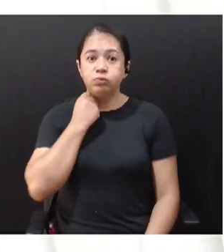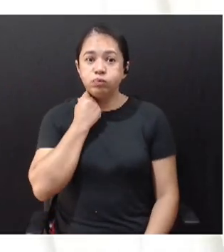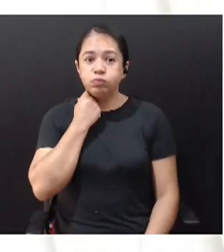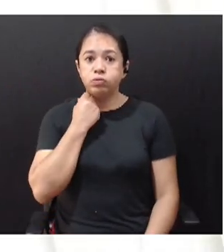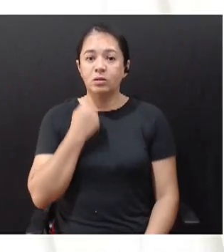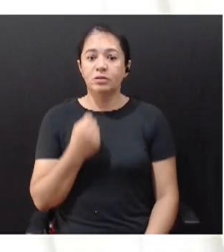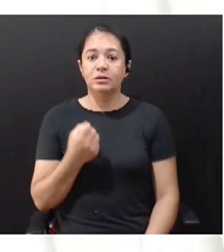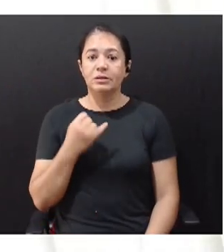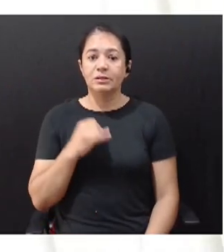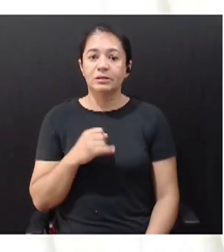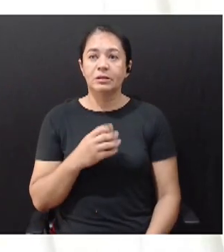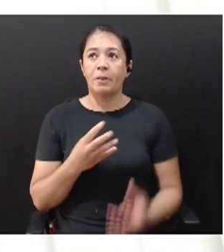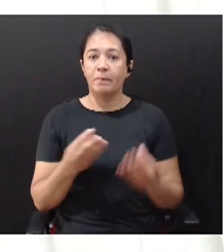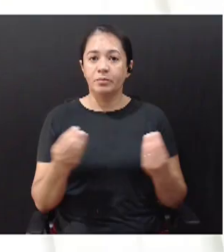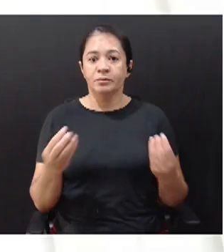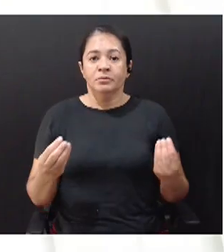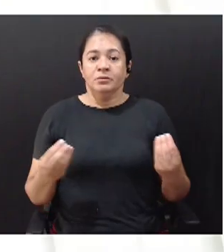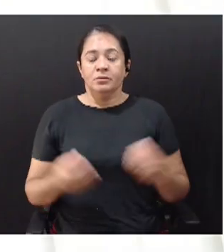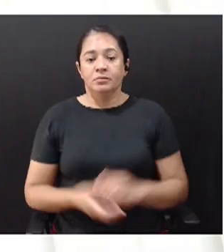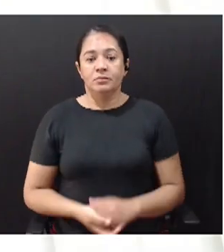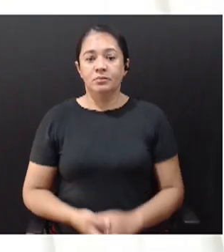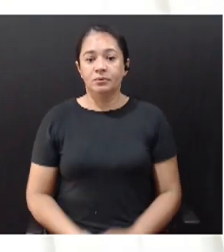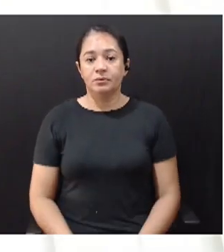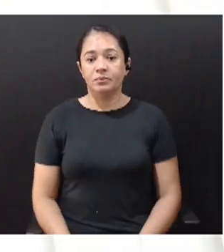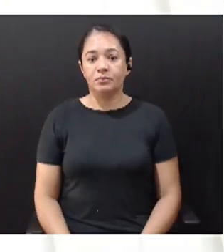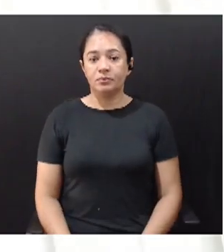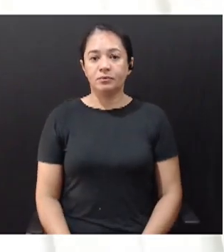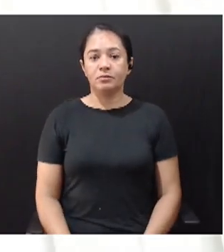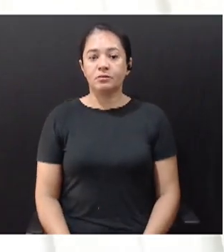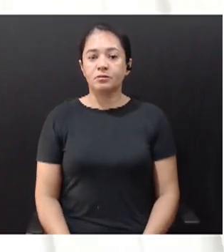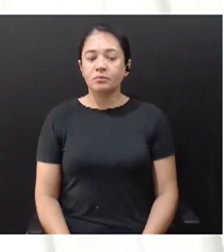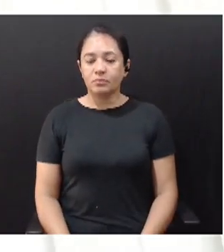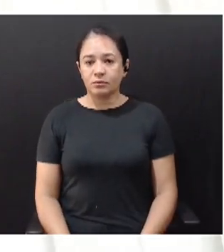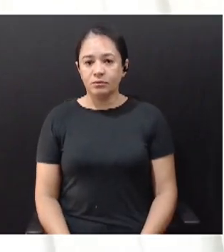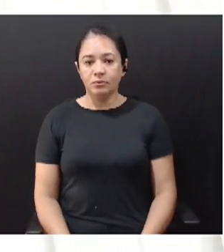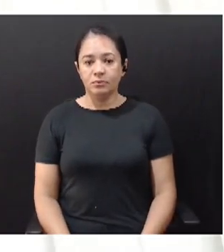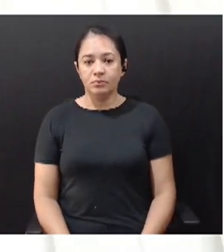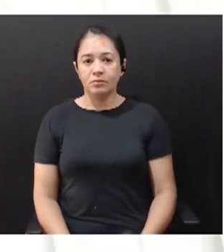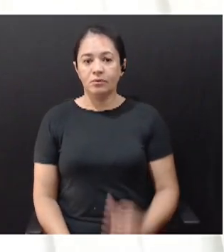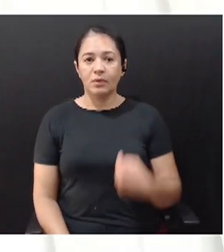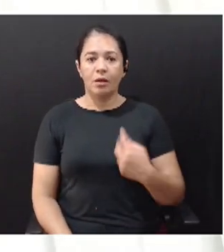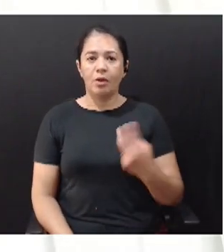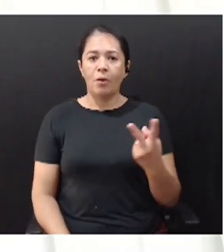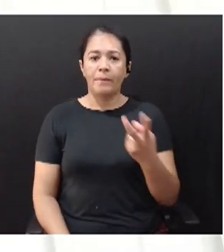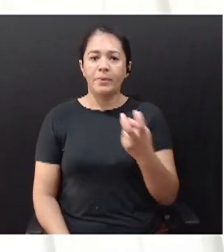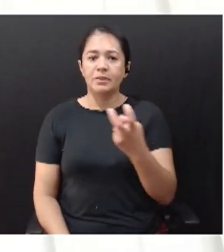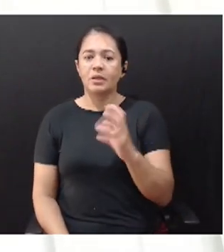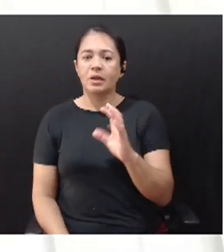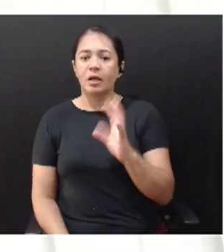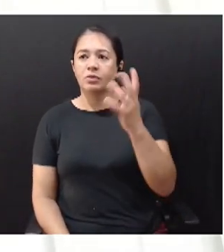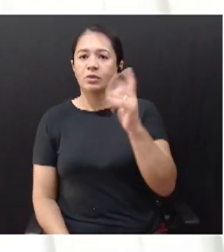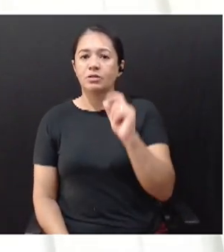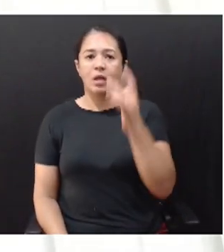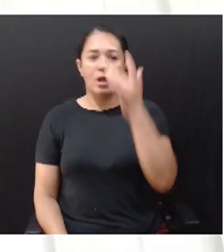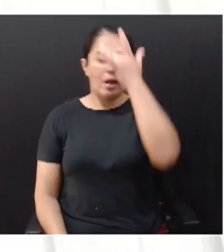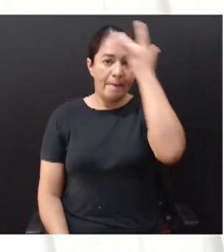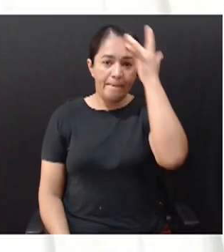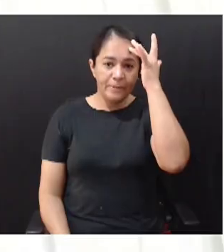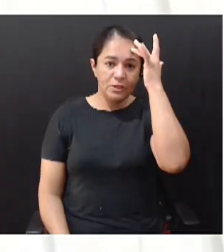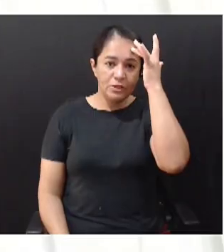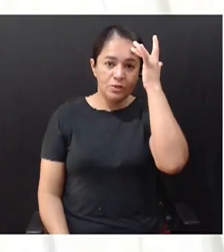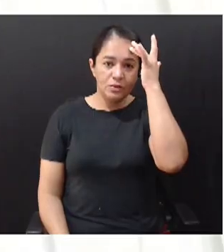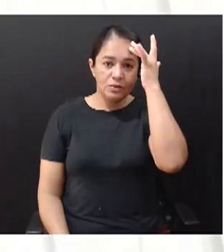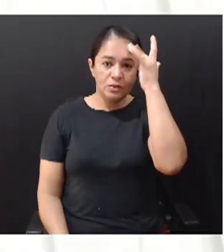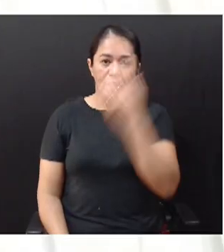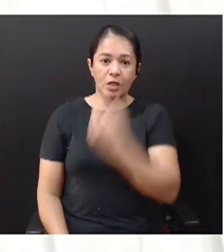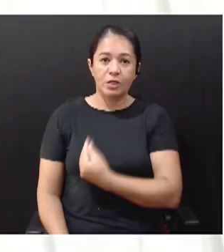demasiado, né, esse comprometimento familiar, muito que eu vejo que acontece, as pessoas que não têm uma vida